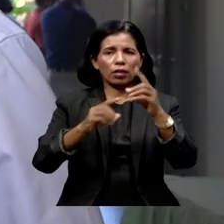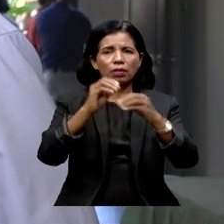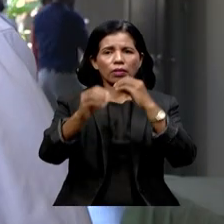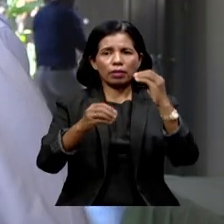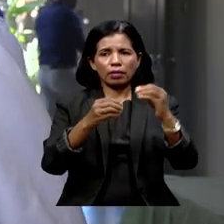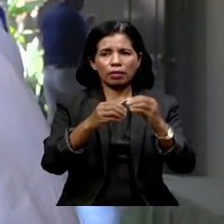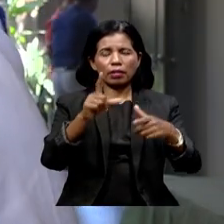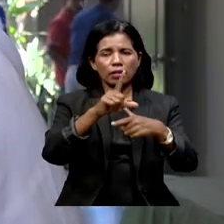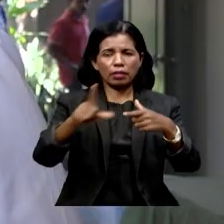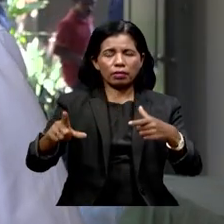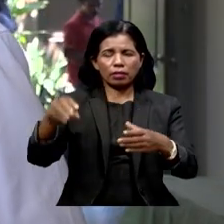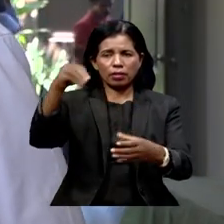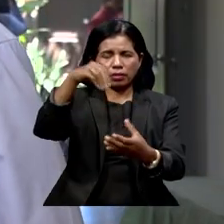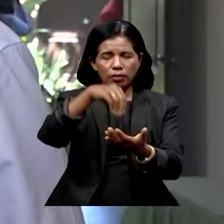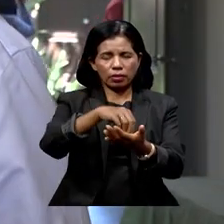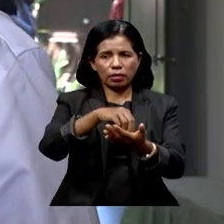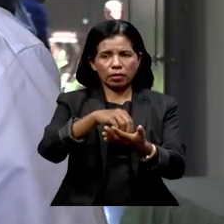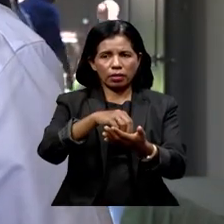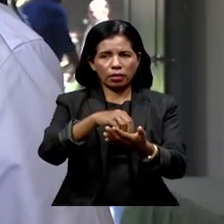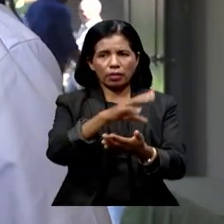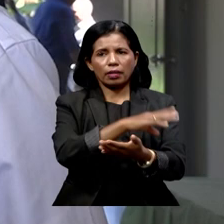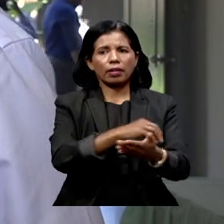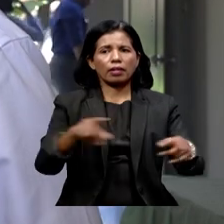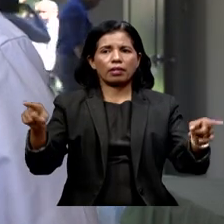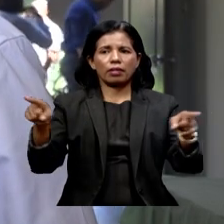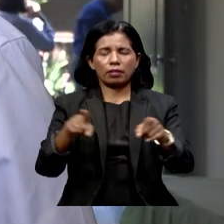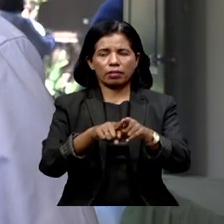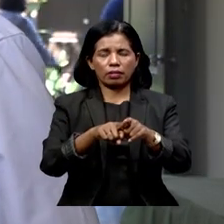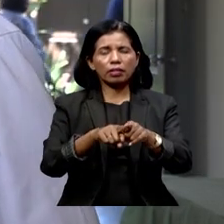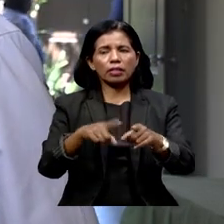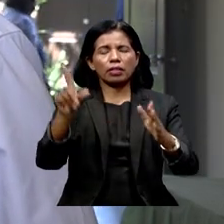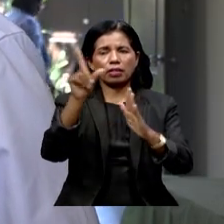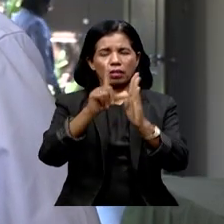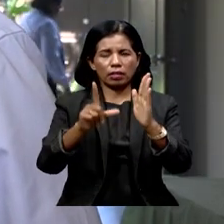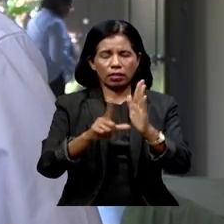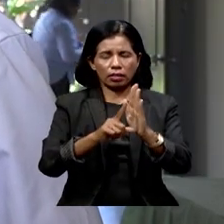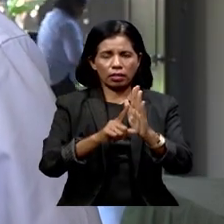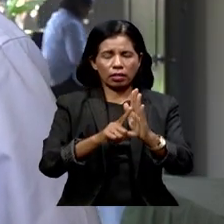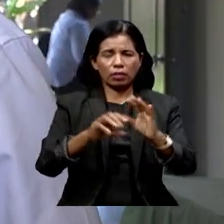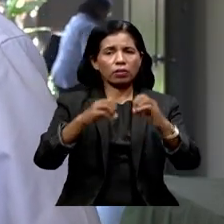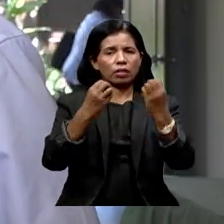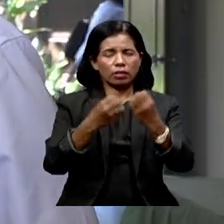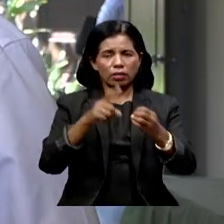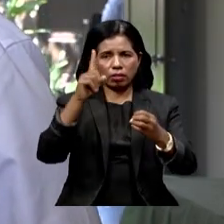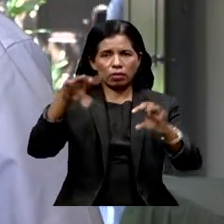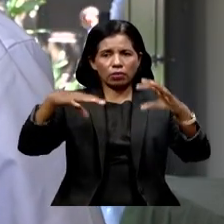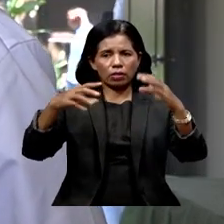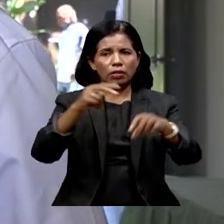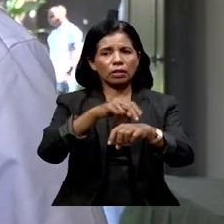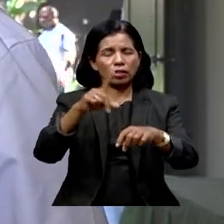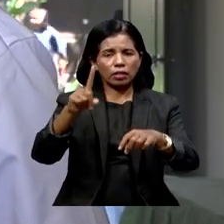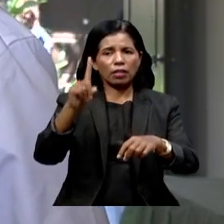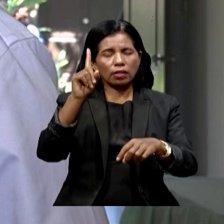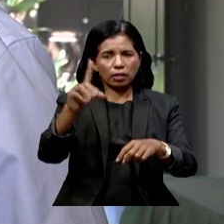a linha mais ou descentralização, consentir né, nesse órgão coletivo ida, Conselho Nacional ida, né, bem,